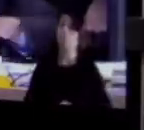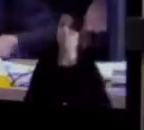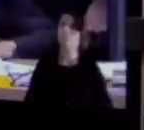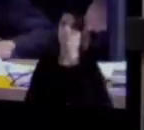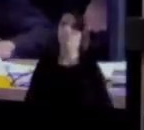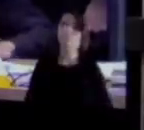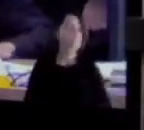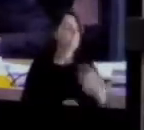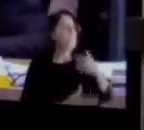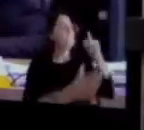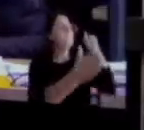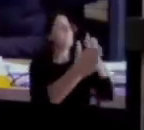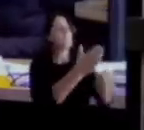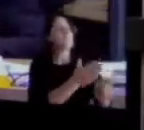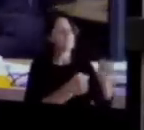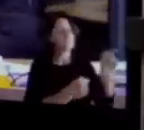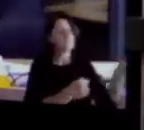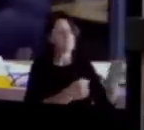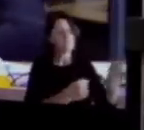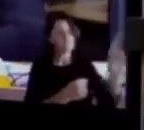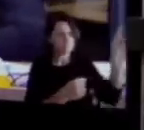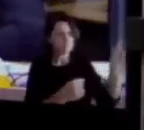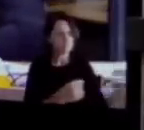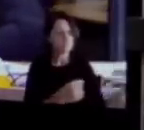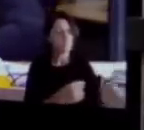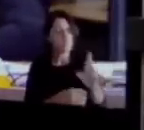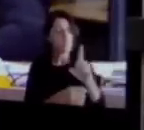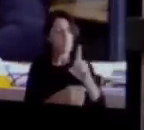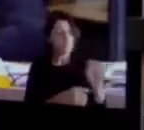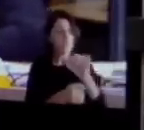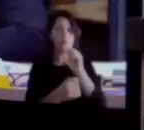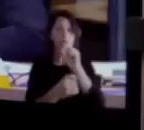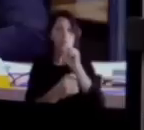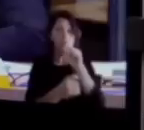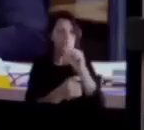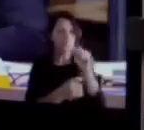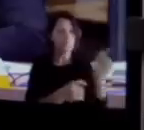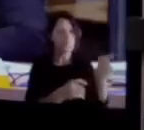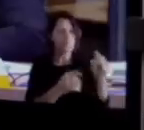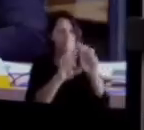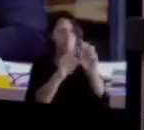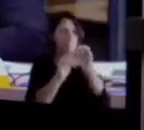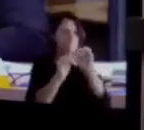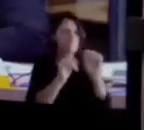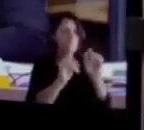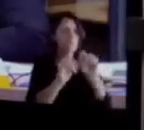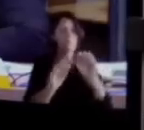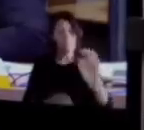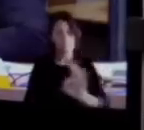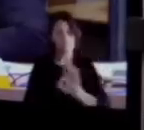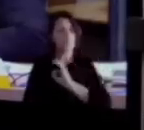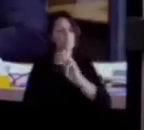queria perguntar para a senhora muito fraco muito sobre o dia 8 a senhora falava sobre a polícia militar do Distrito Federal